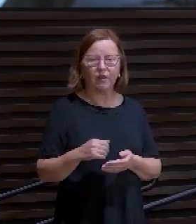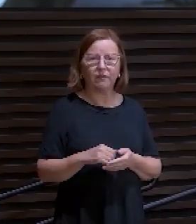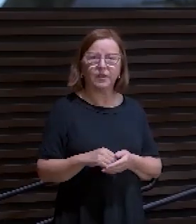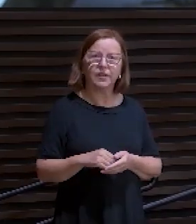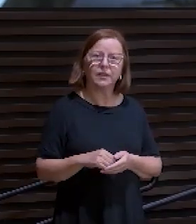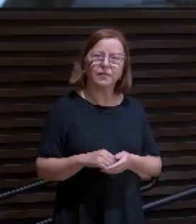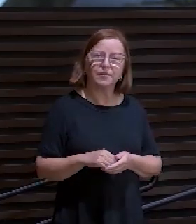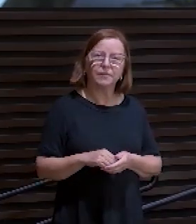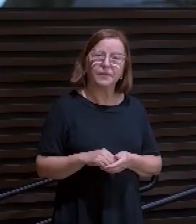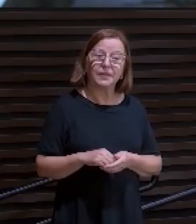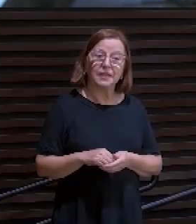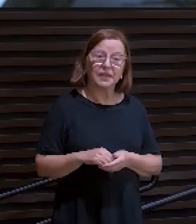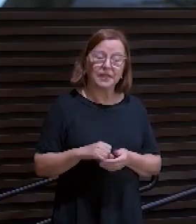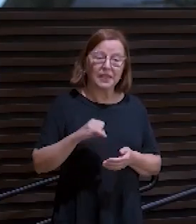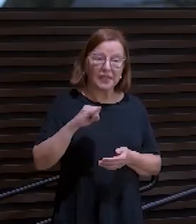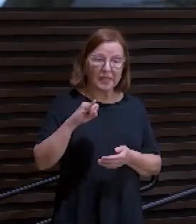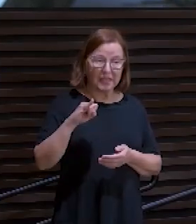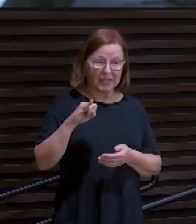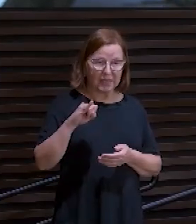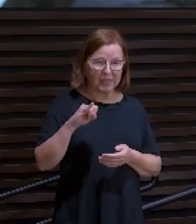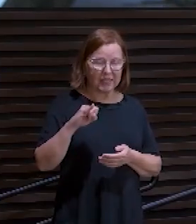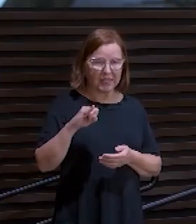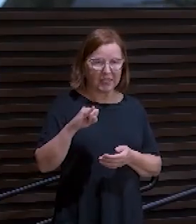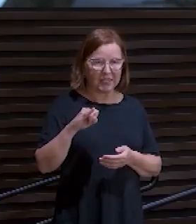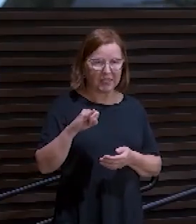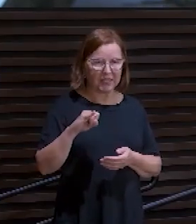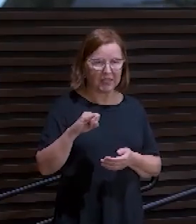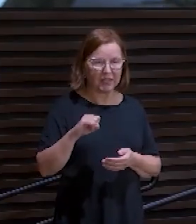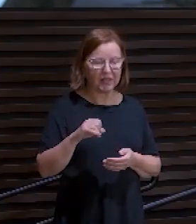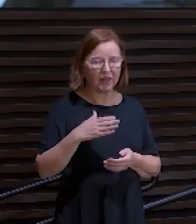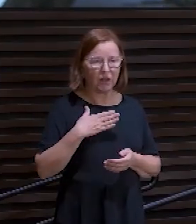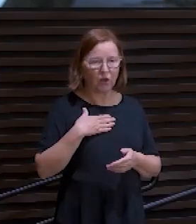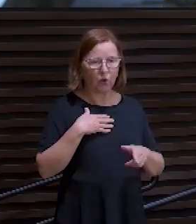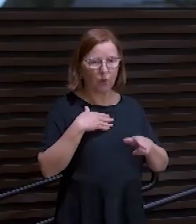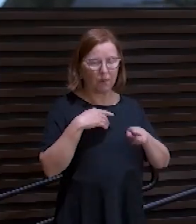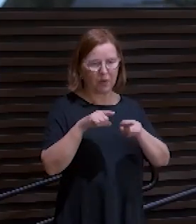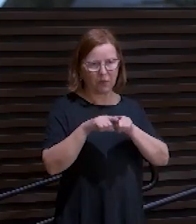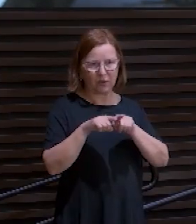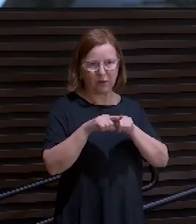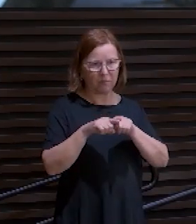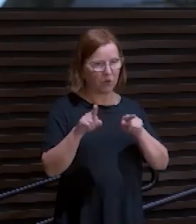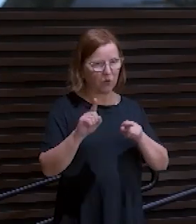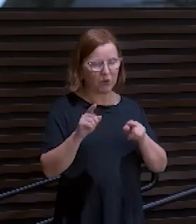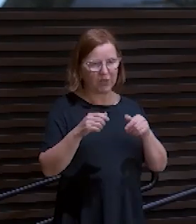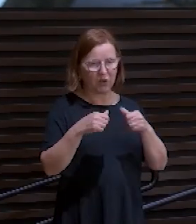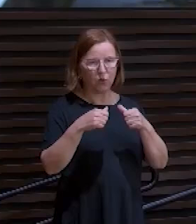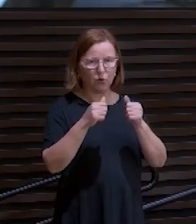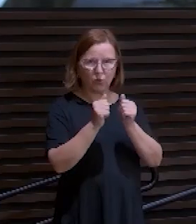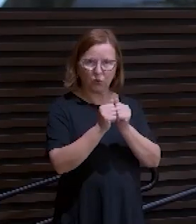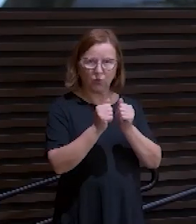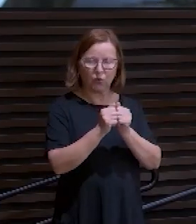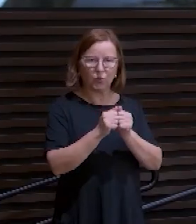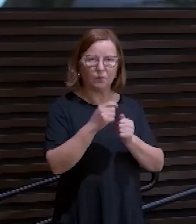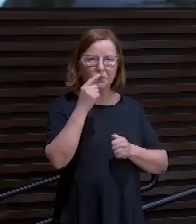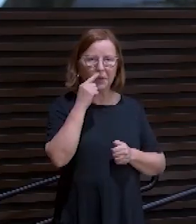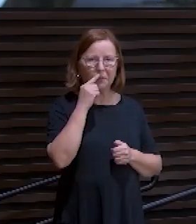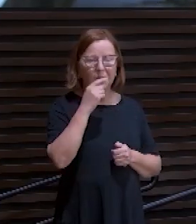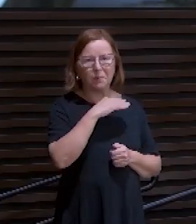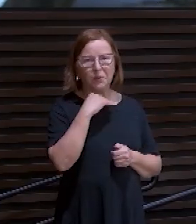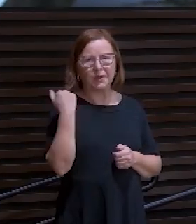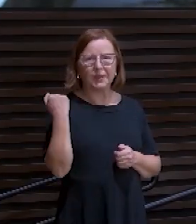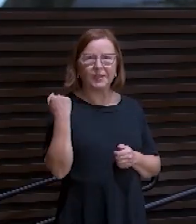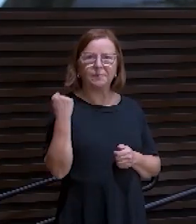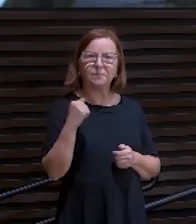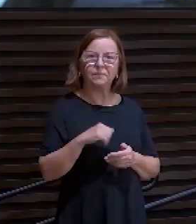servos farão descer as cães de teu servo, nosso pai, com tristeza à sepultura. Porque teu servo se deu por fiador por